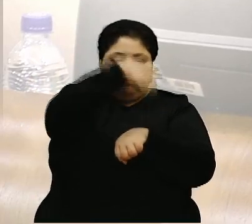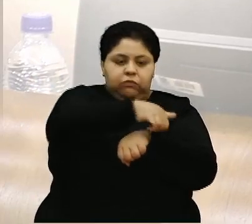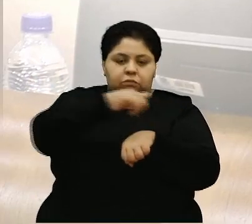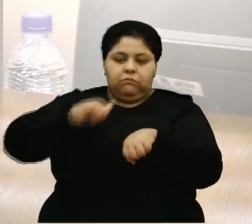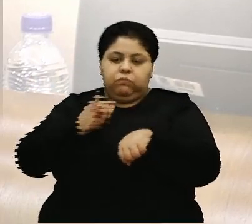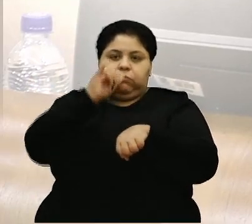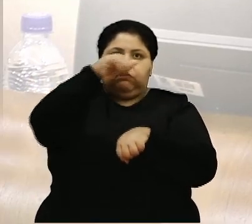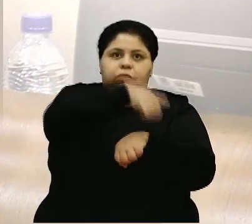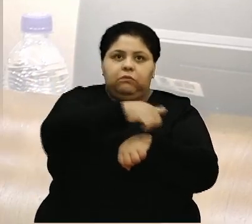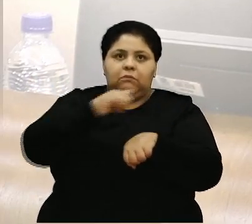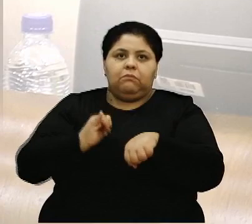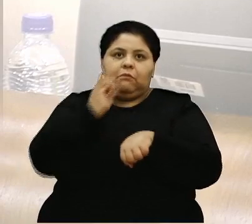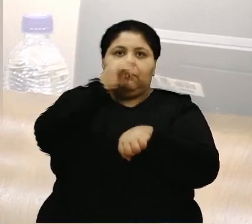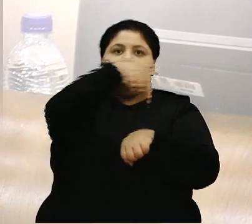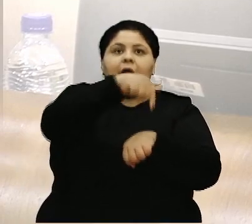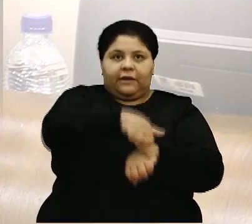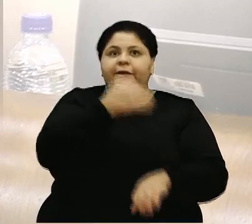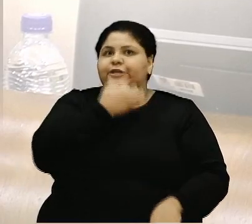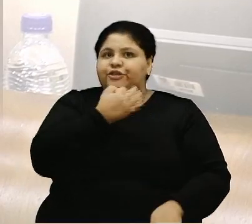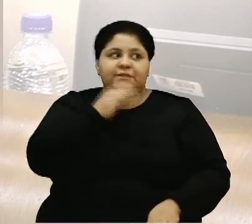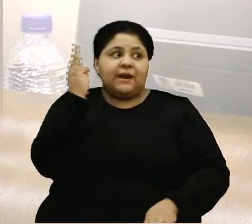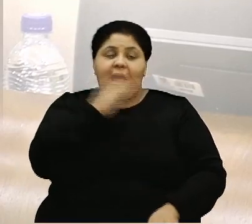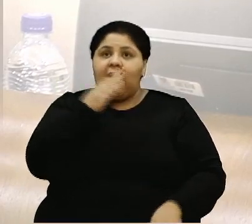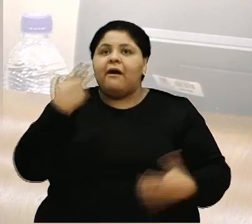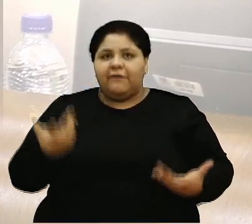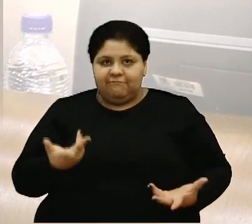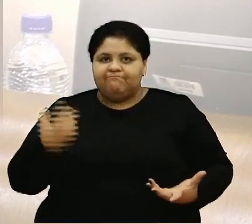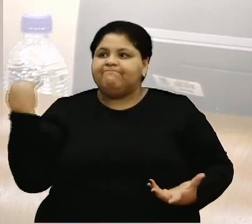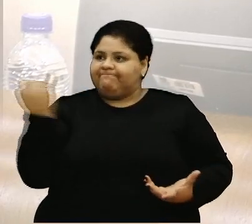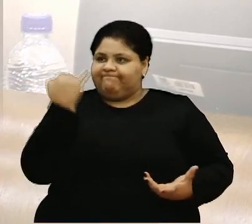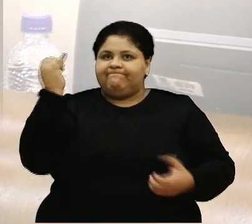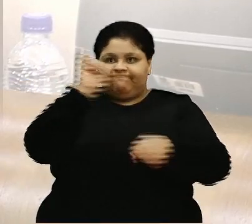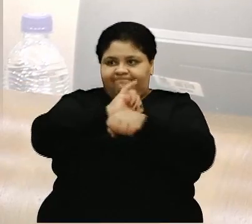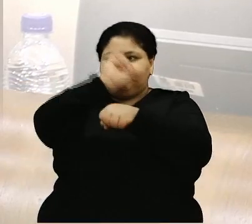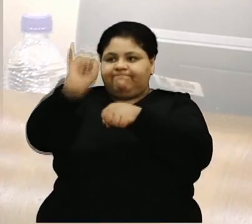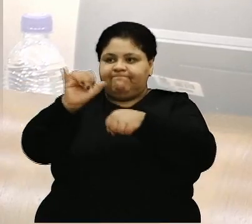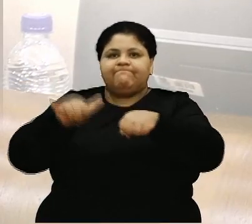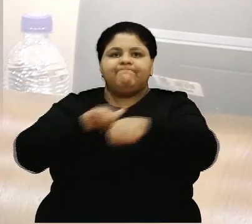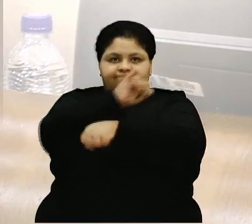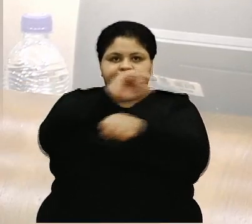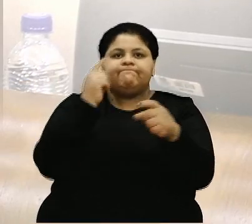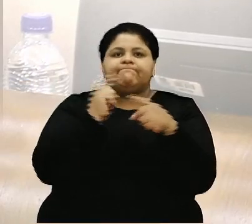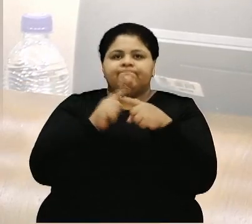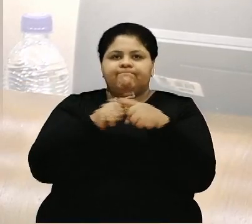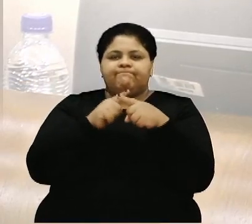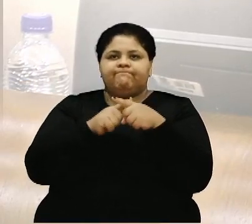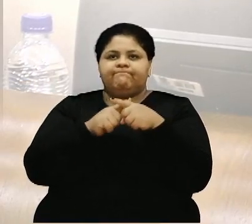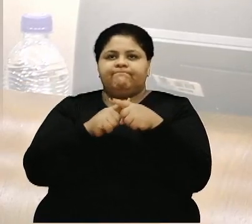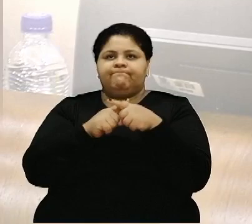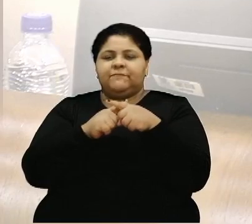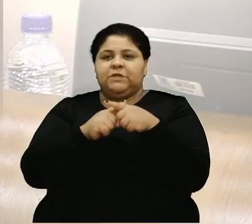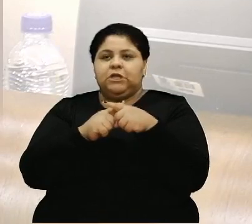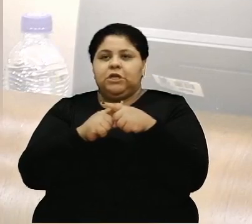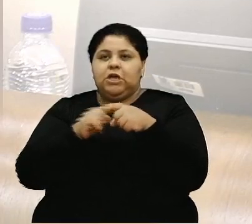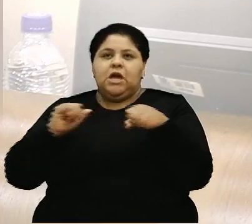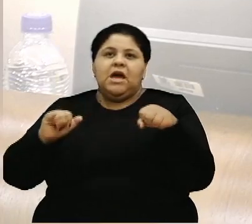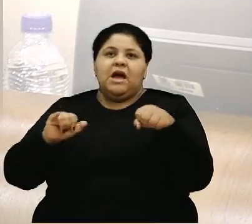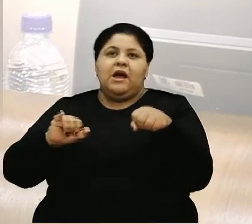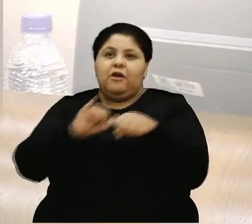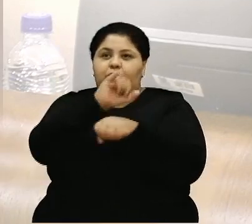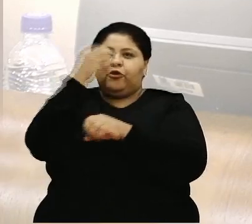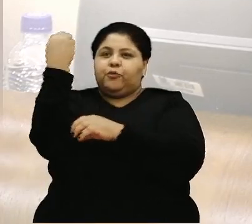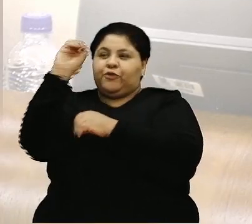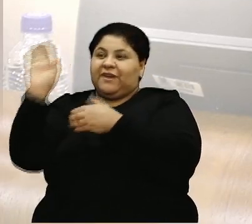quero reforçar a importância, inclusive, de internacionalizar o aeroporto, porque com o Salgado Filho fechado, no mínimo